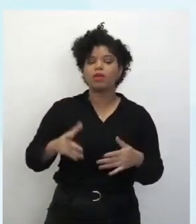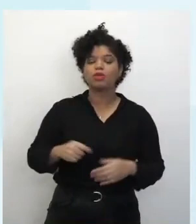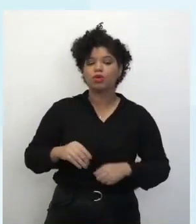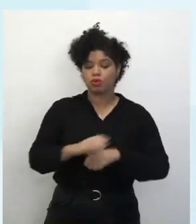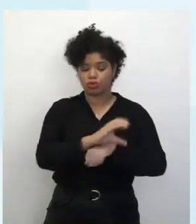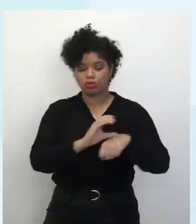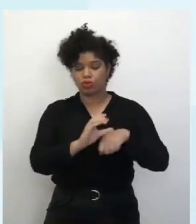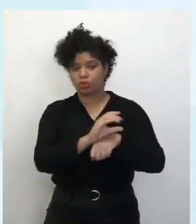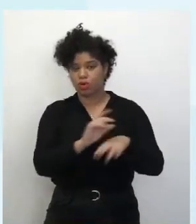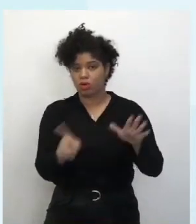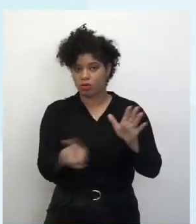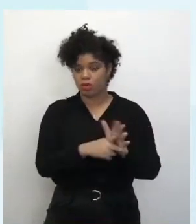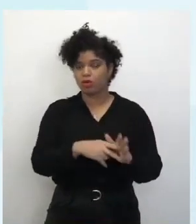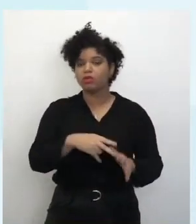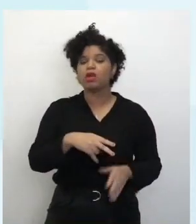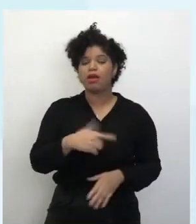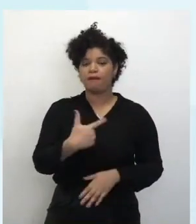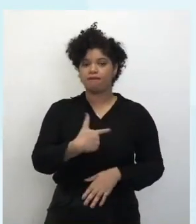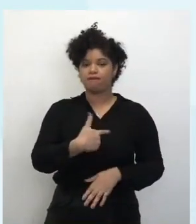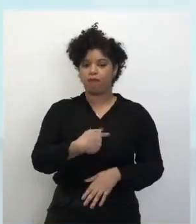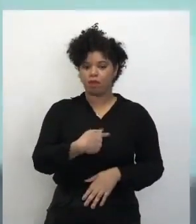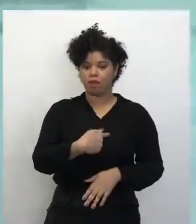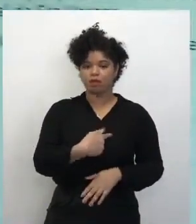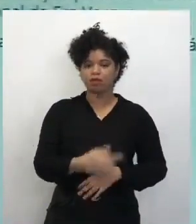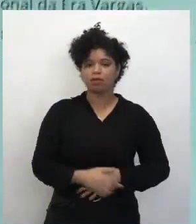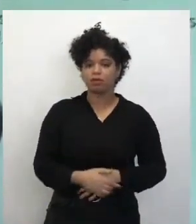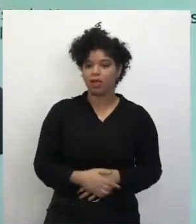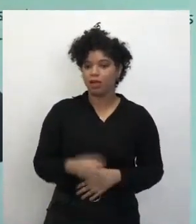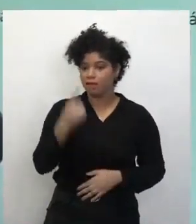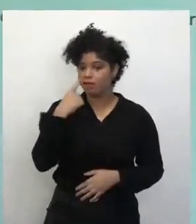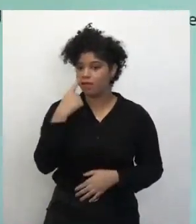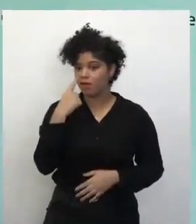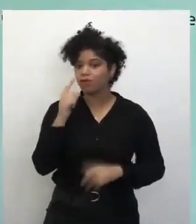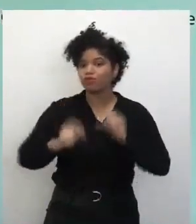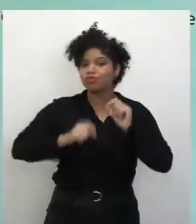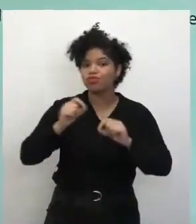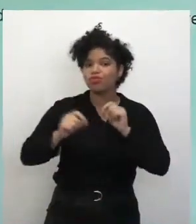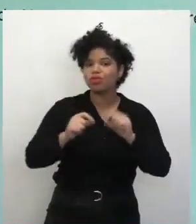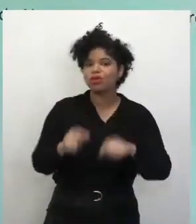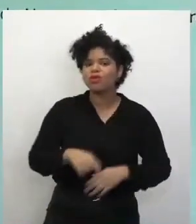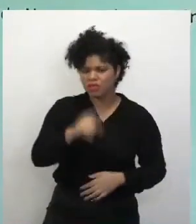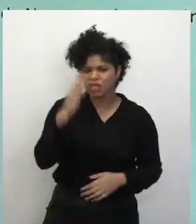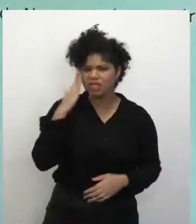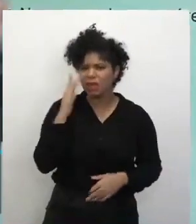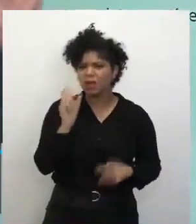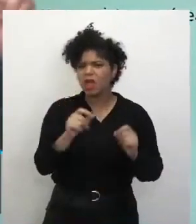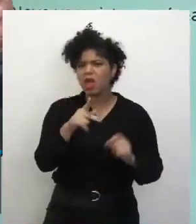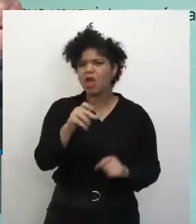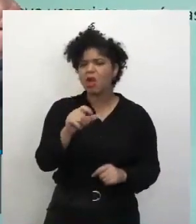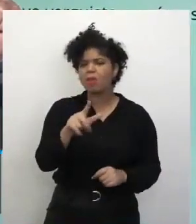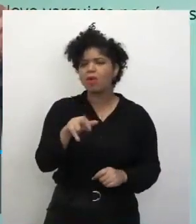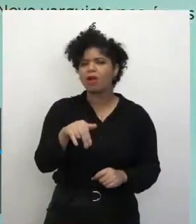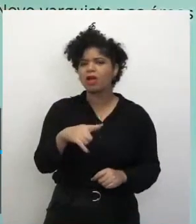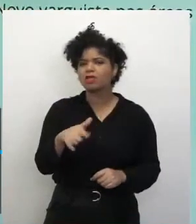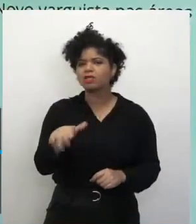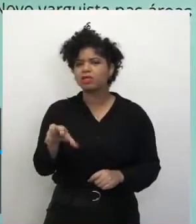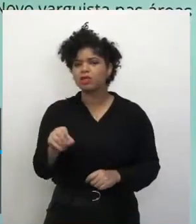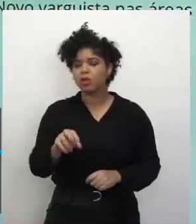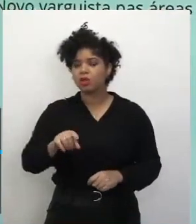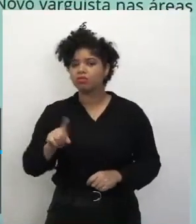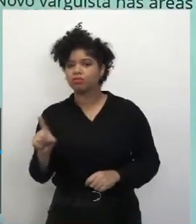período constitucional da em volta aqui rapidinho e volto aqui rapidinho que que é polarização são os